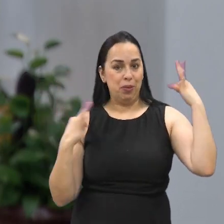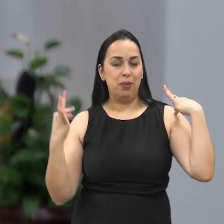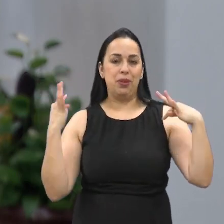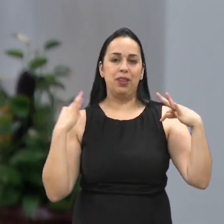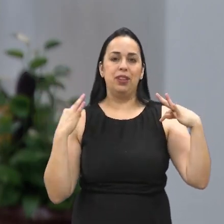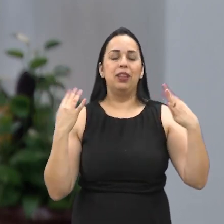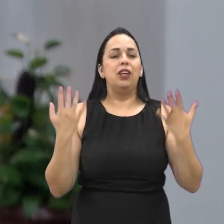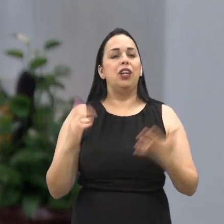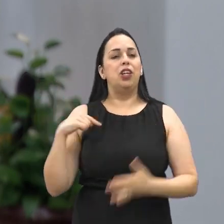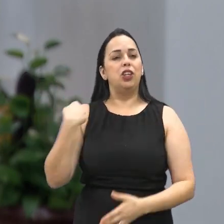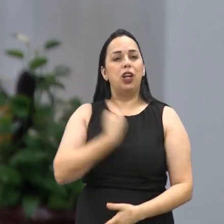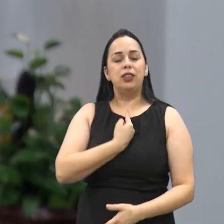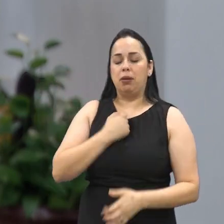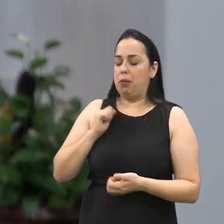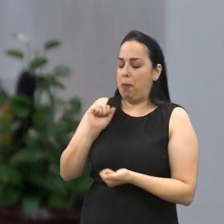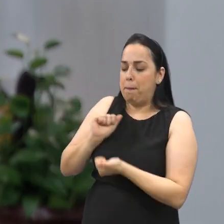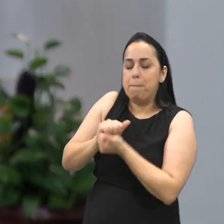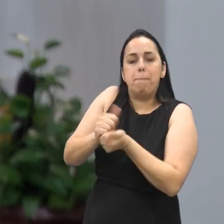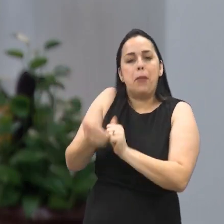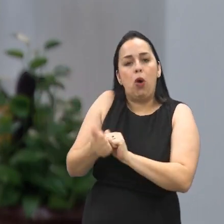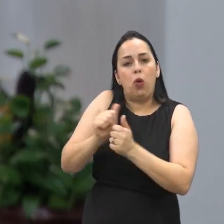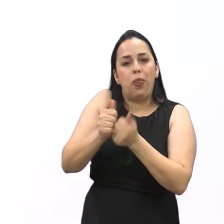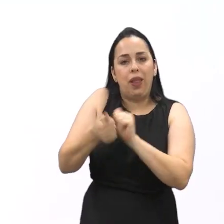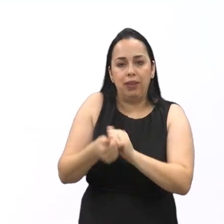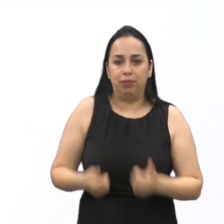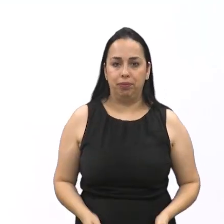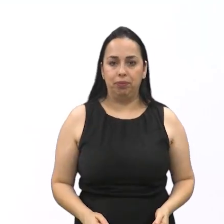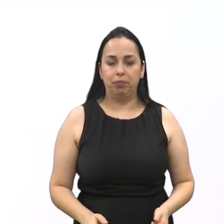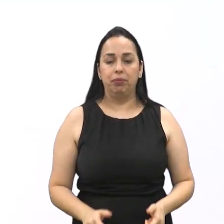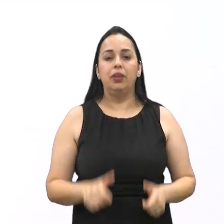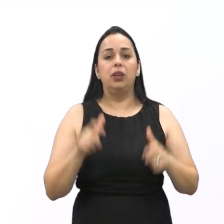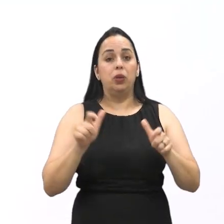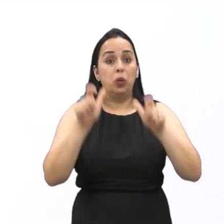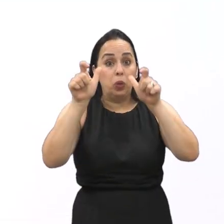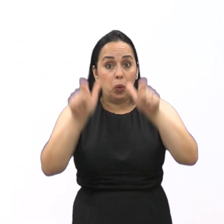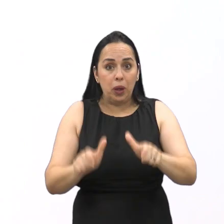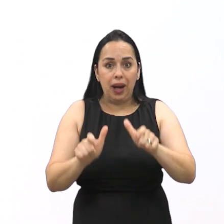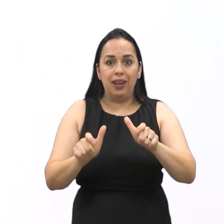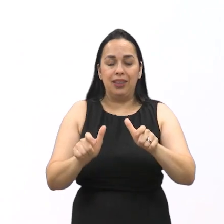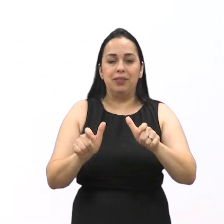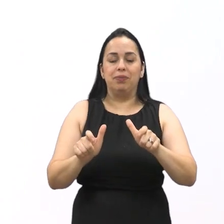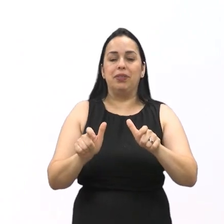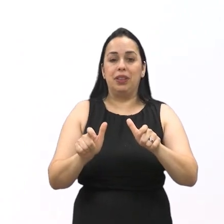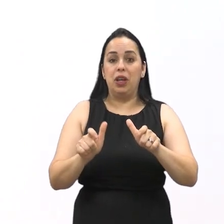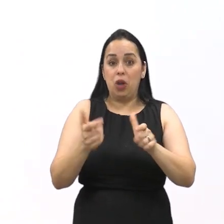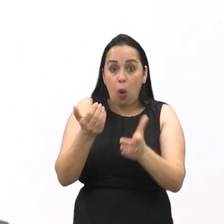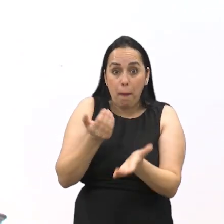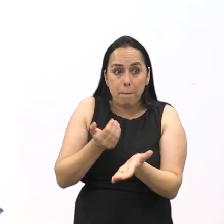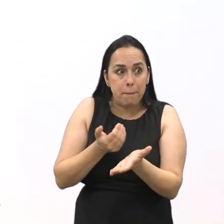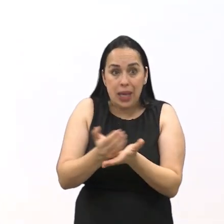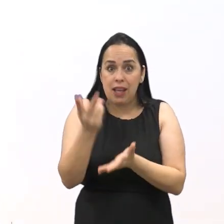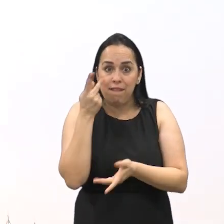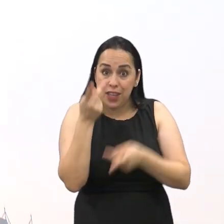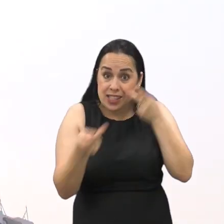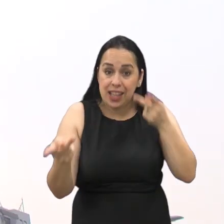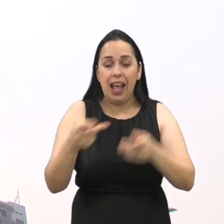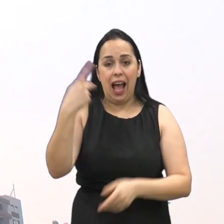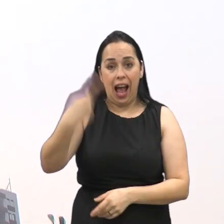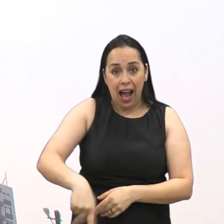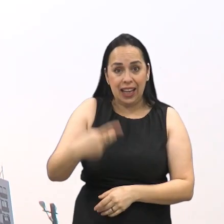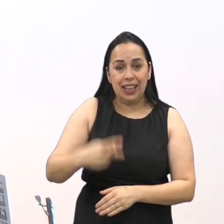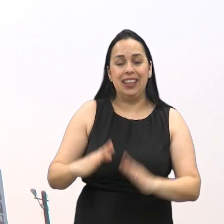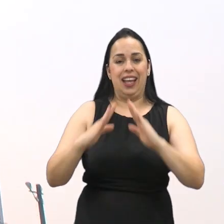estamos nos aperfeiçoando nessa área. Em um dos roteiros do City Tour, a saída acontece daqui, da